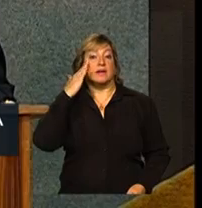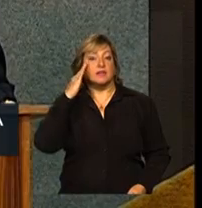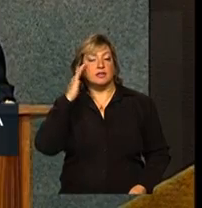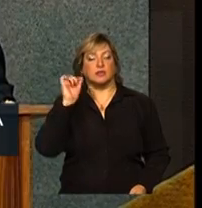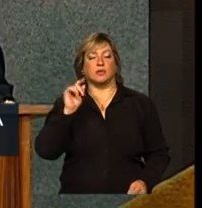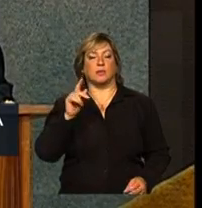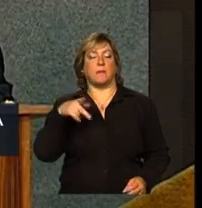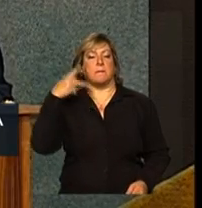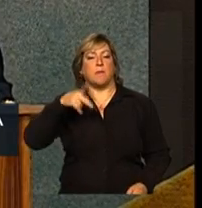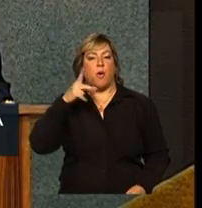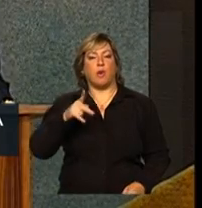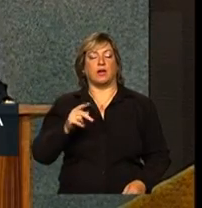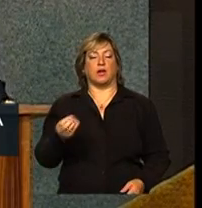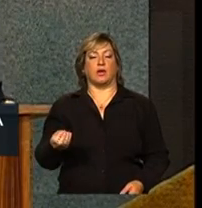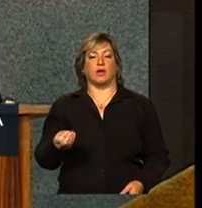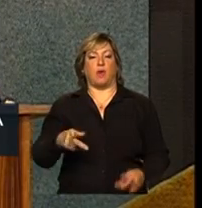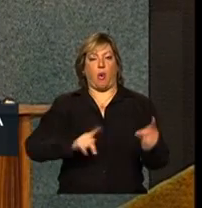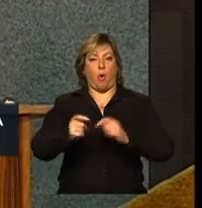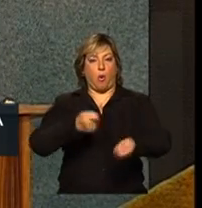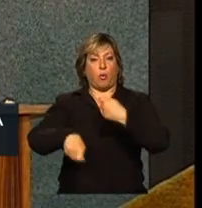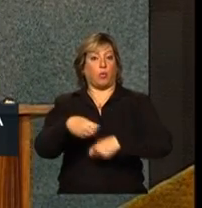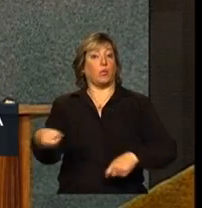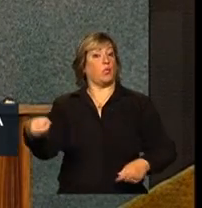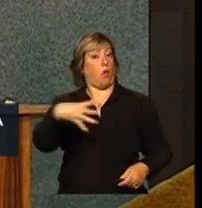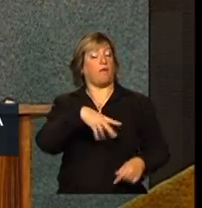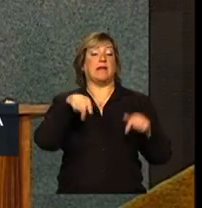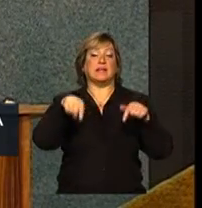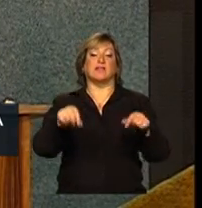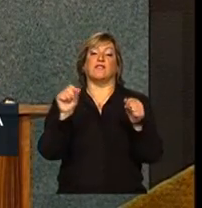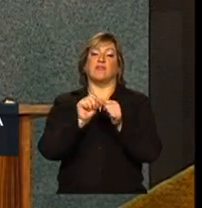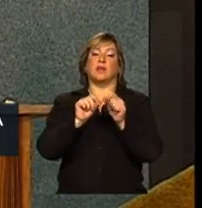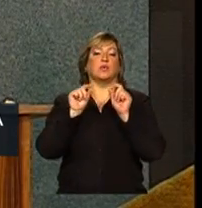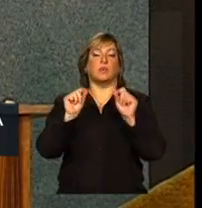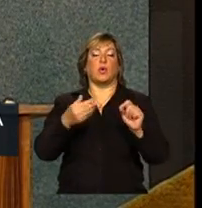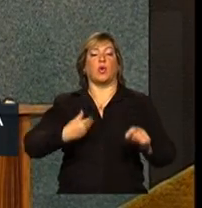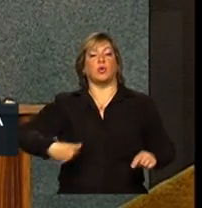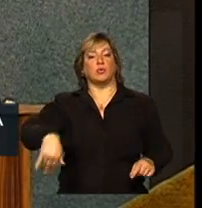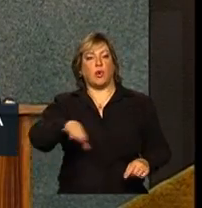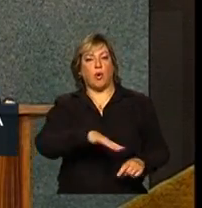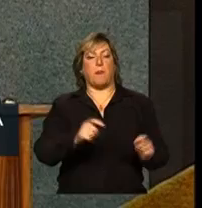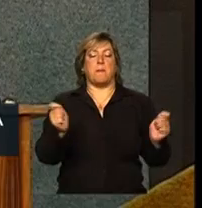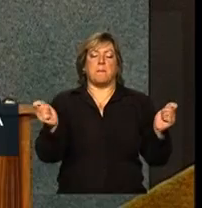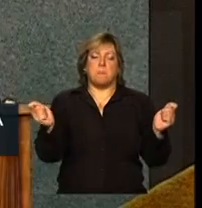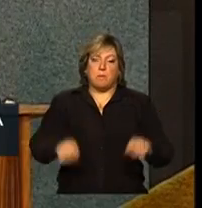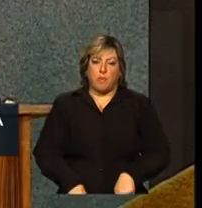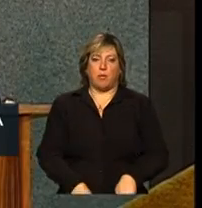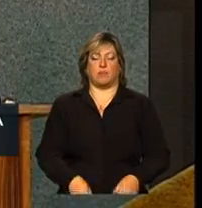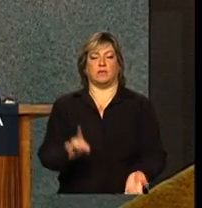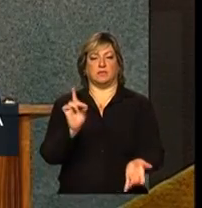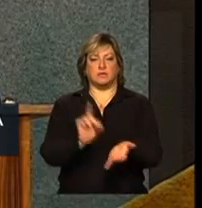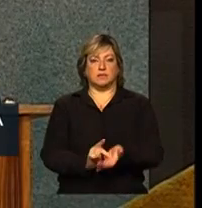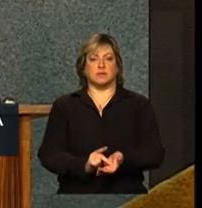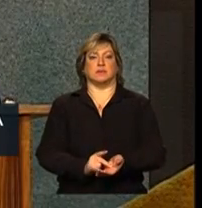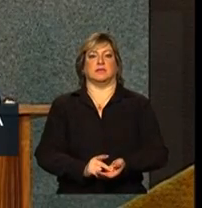política econômica nova. E isso fez com que nós pudéssemos efetivamente